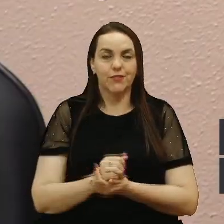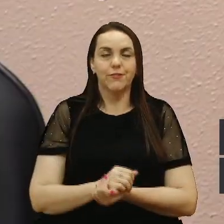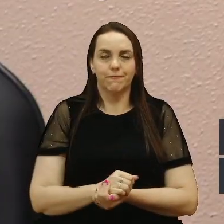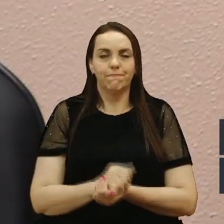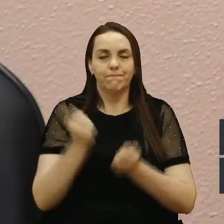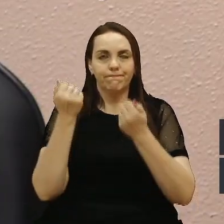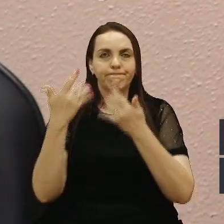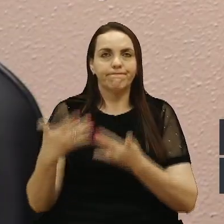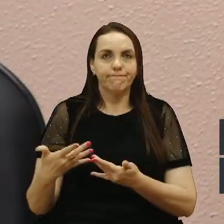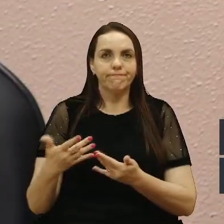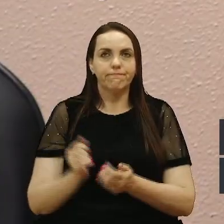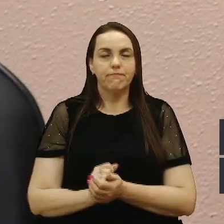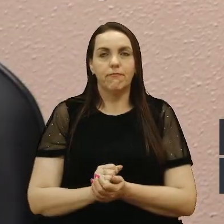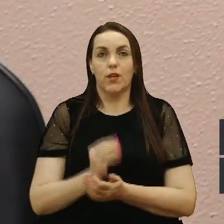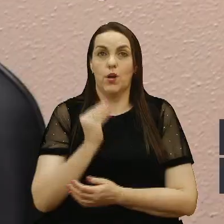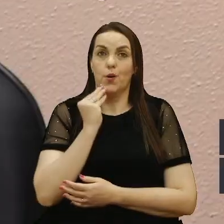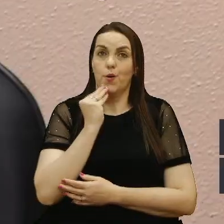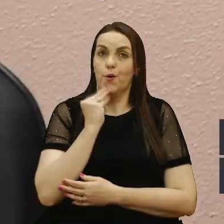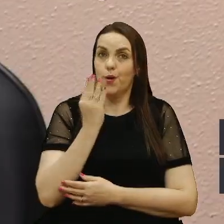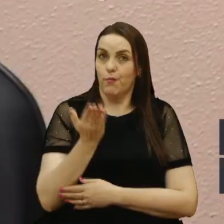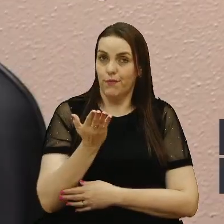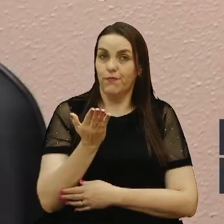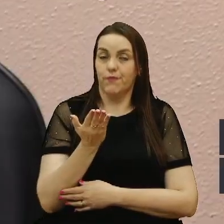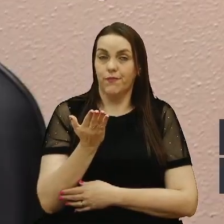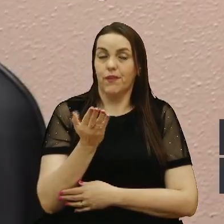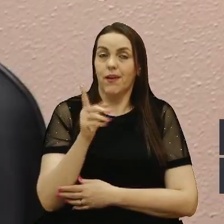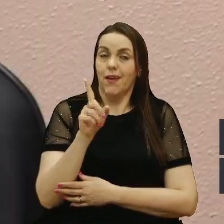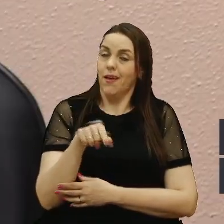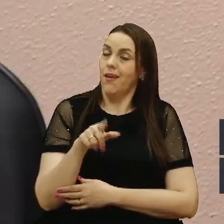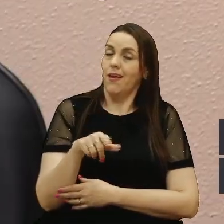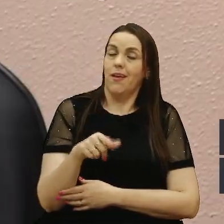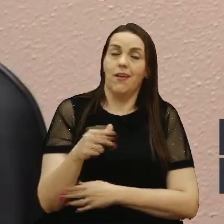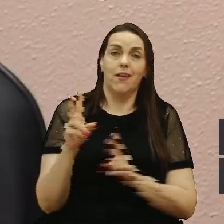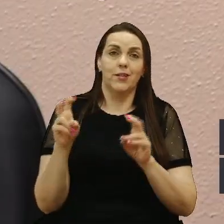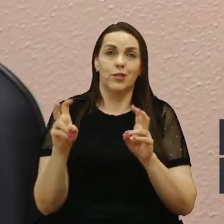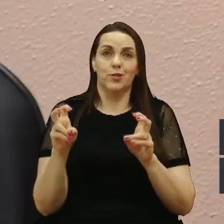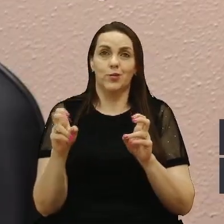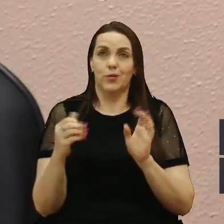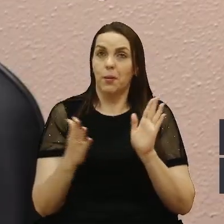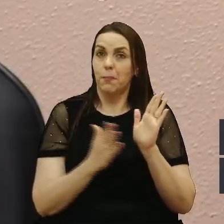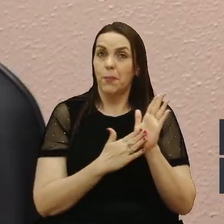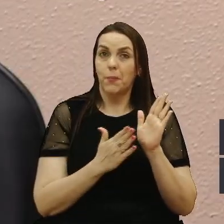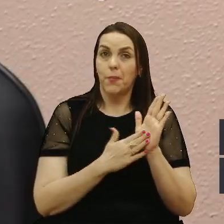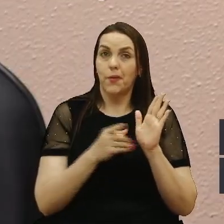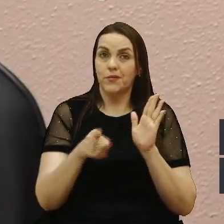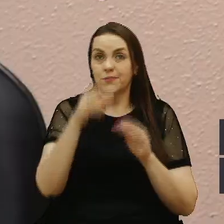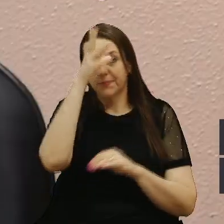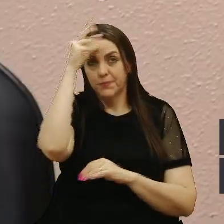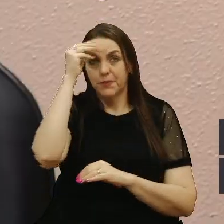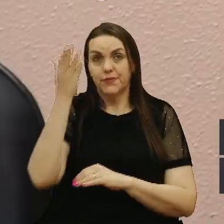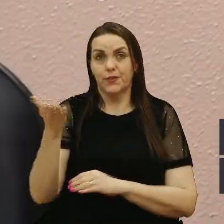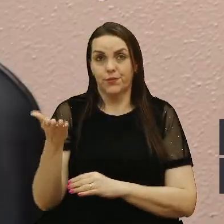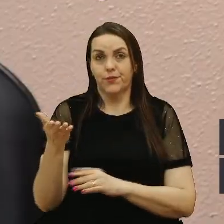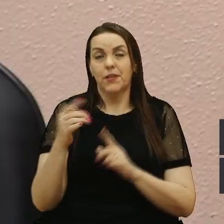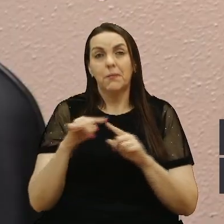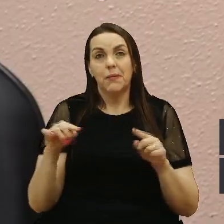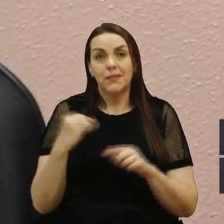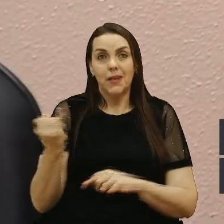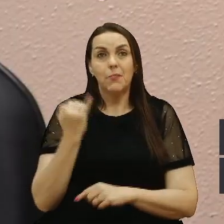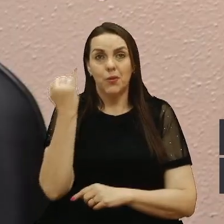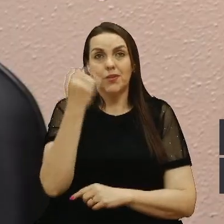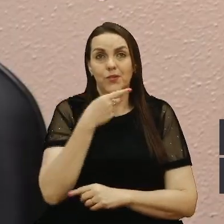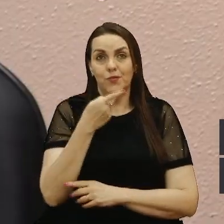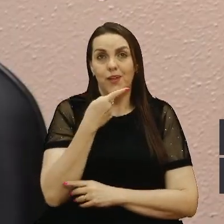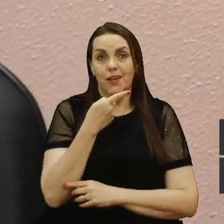traz, mas, claro, né, está trazendo esse assunto, apresentando de forma propositiva para o Executivo Municipal, mas é importante dizer